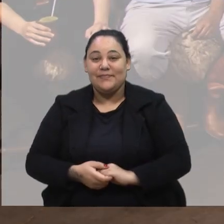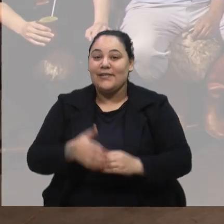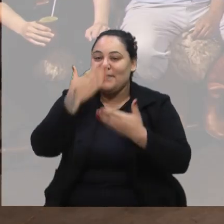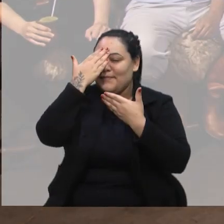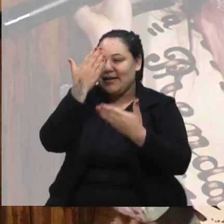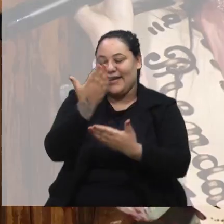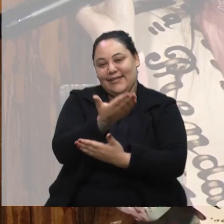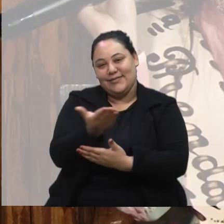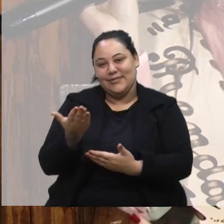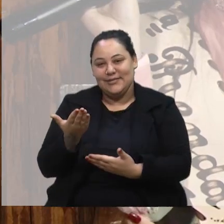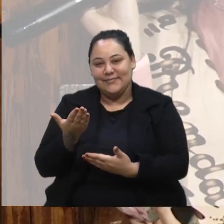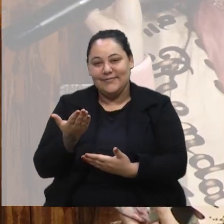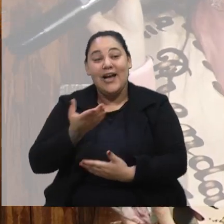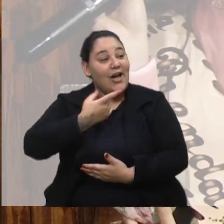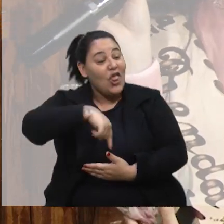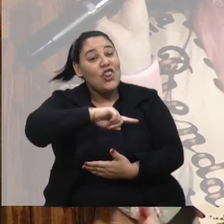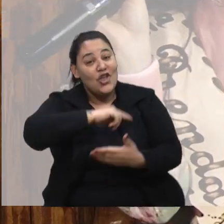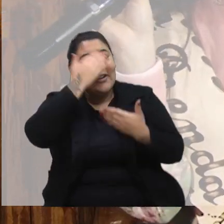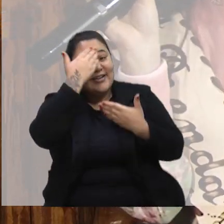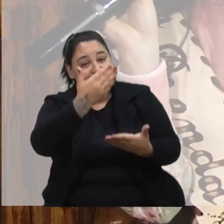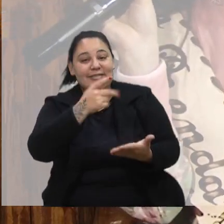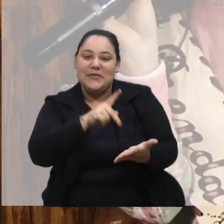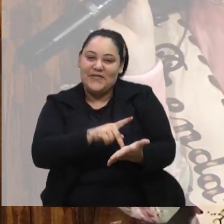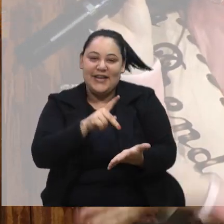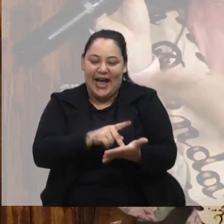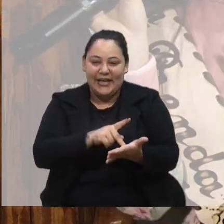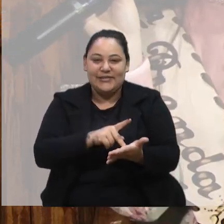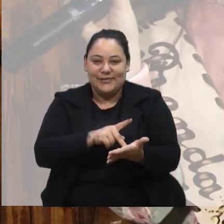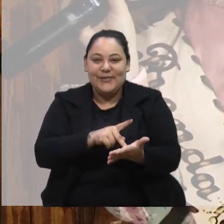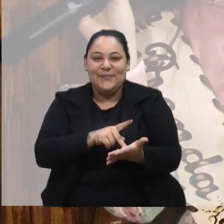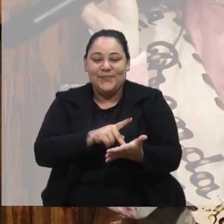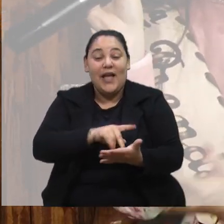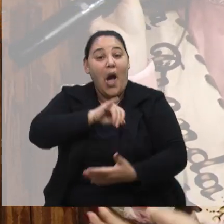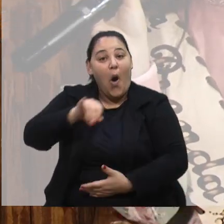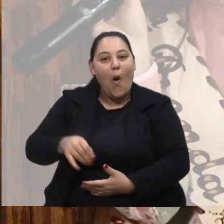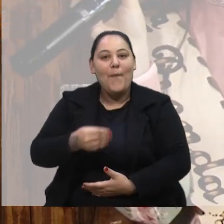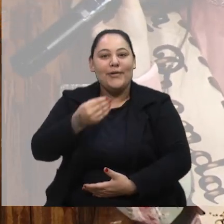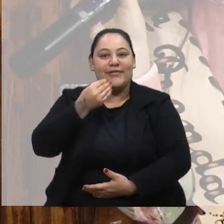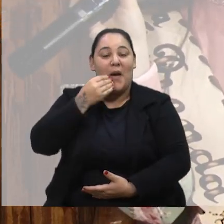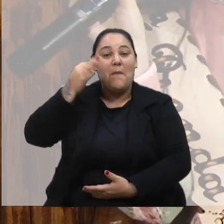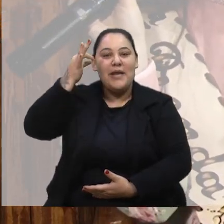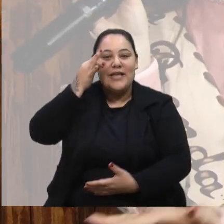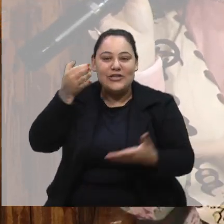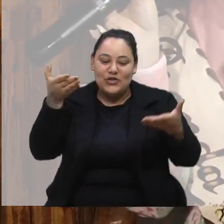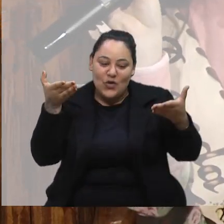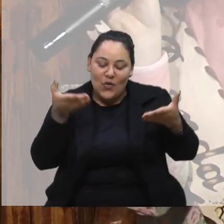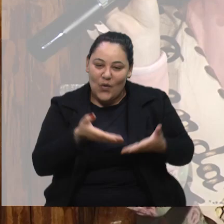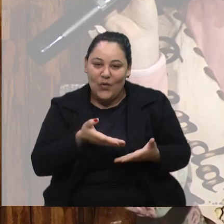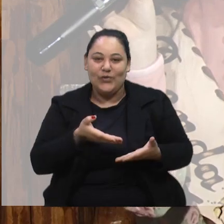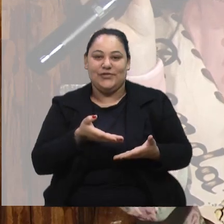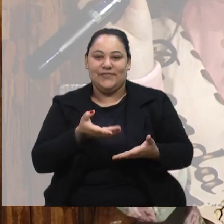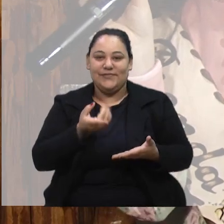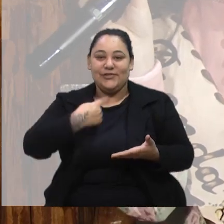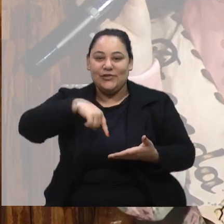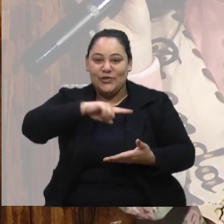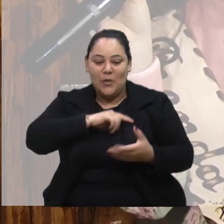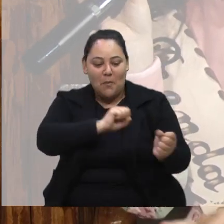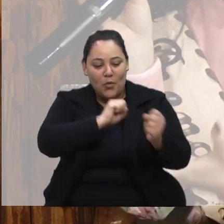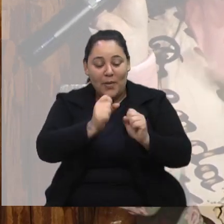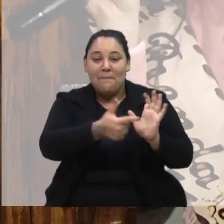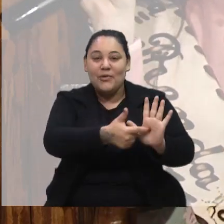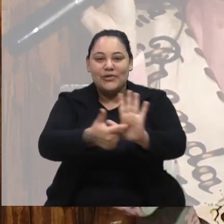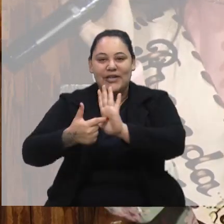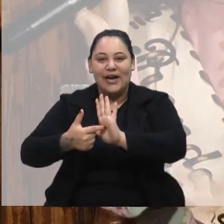Obrigada, Malu. A gente que agradece, na verdade, né, pela oportunidade de estar aqui, por a gente poder estar mostrando nosso